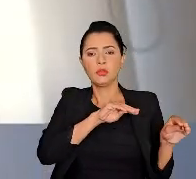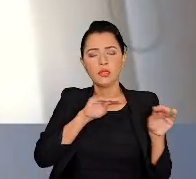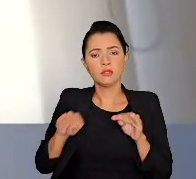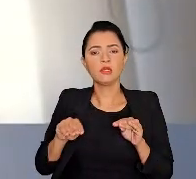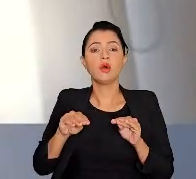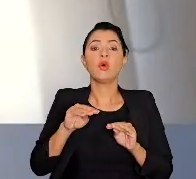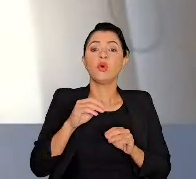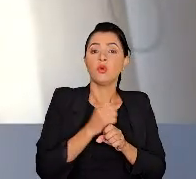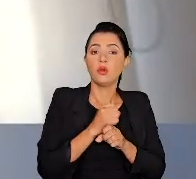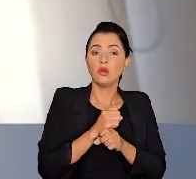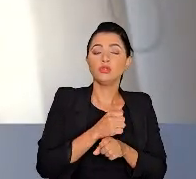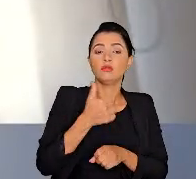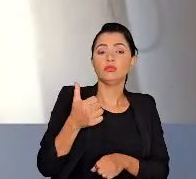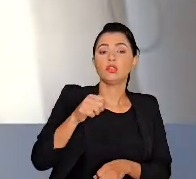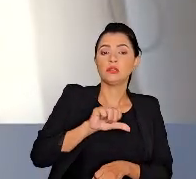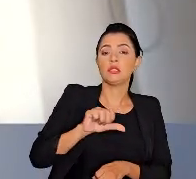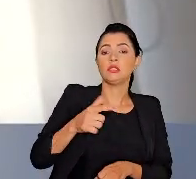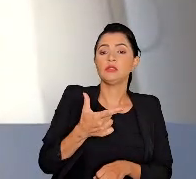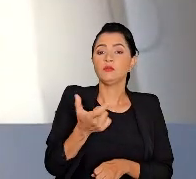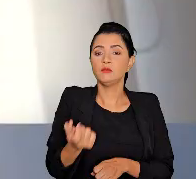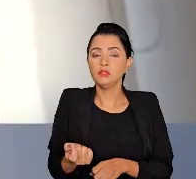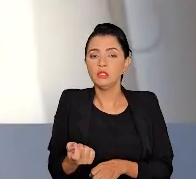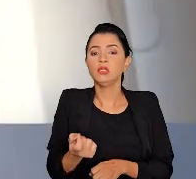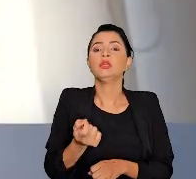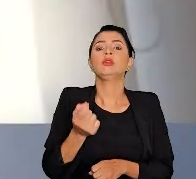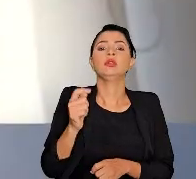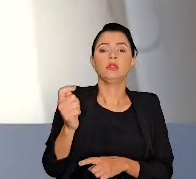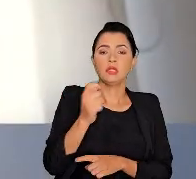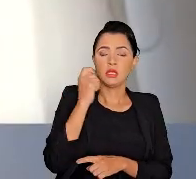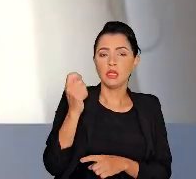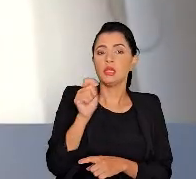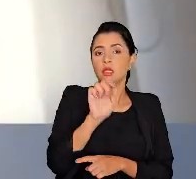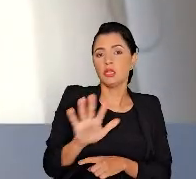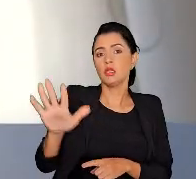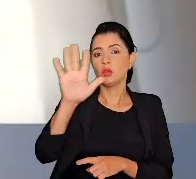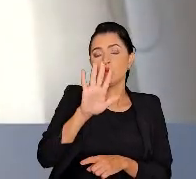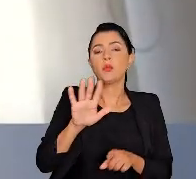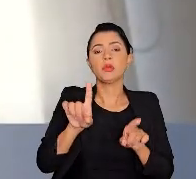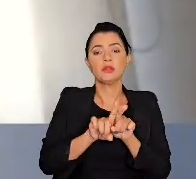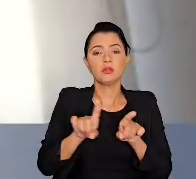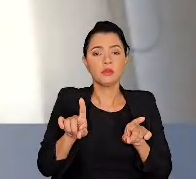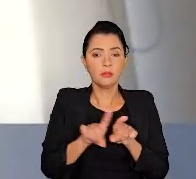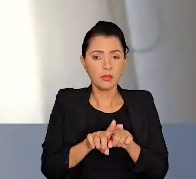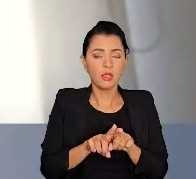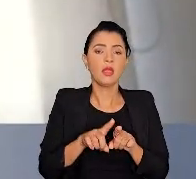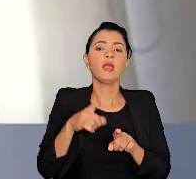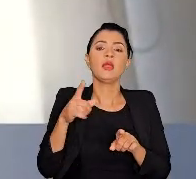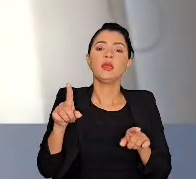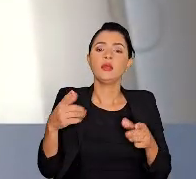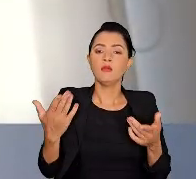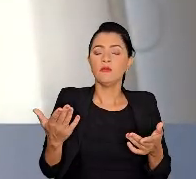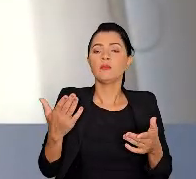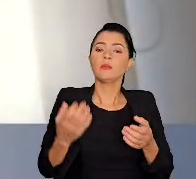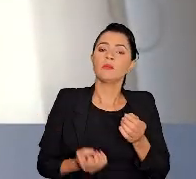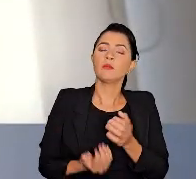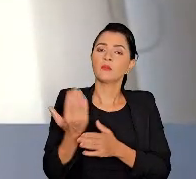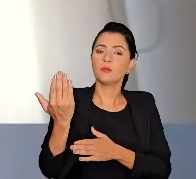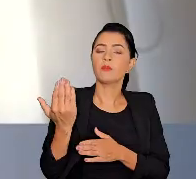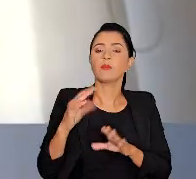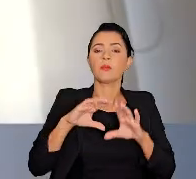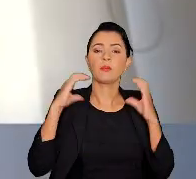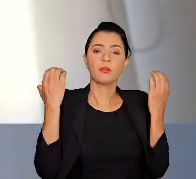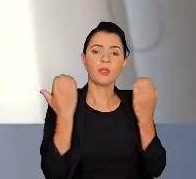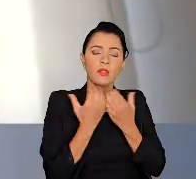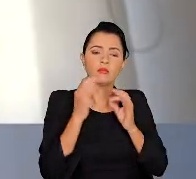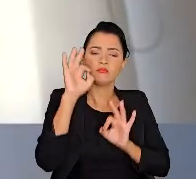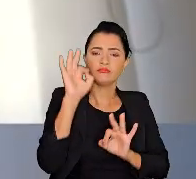de 1920, imigrantes judeus da Europa Oriental e do Oriente Médio formam comunidades